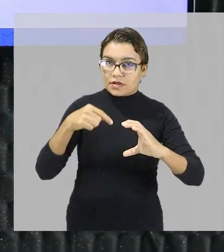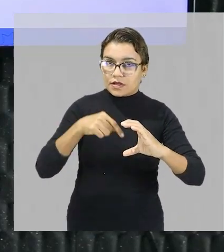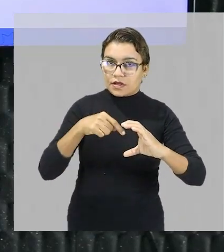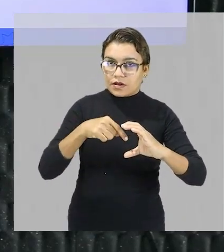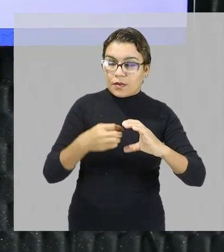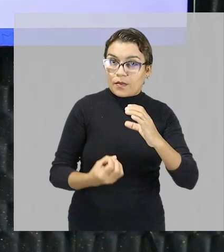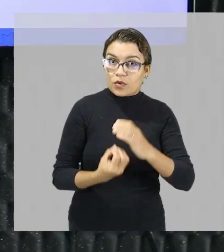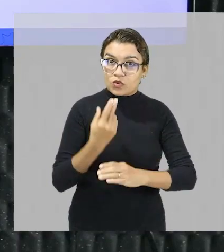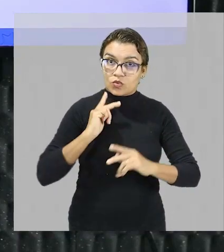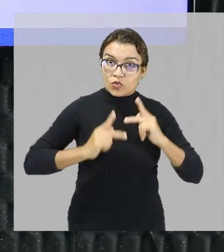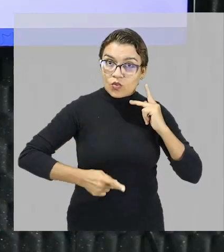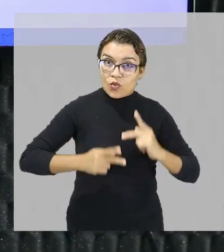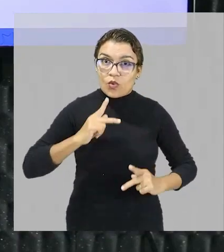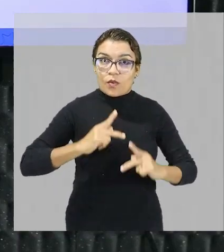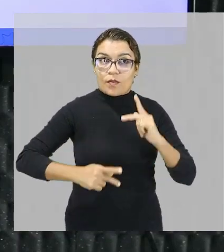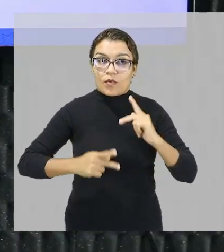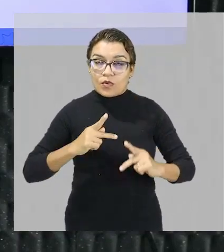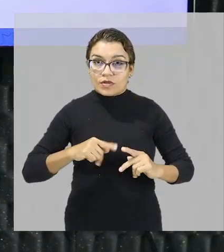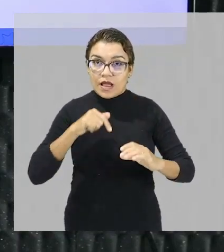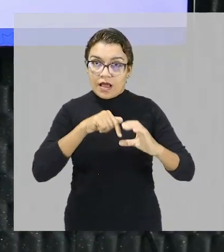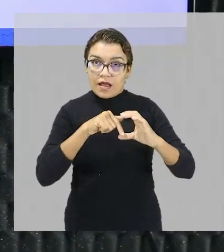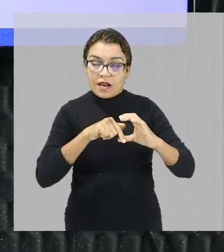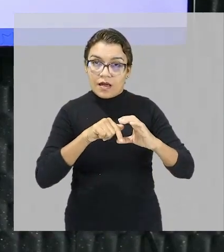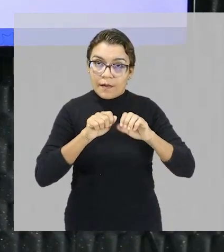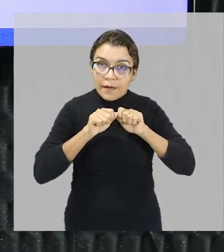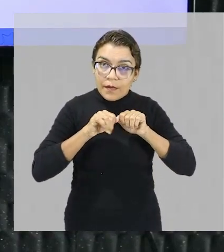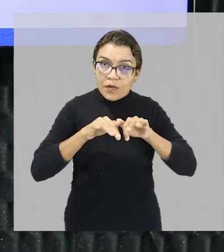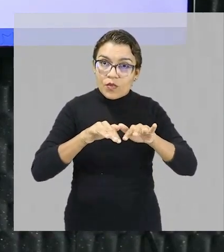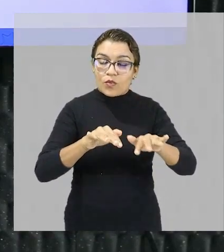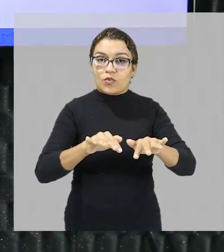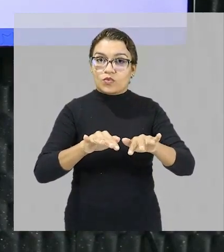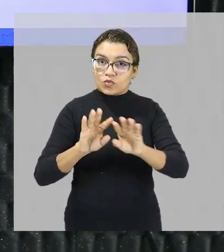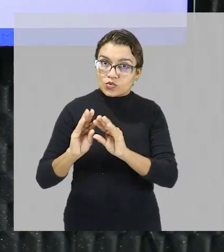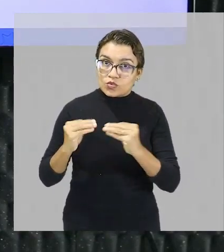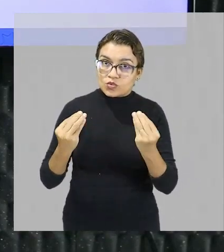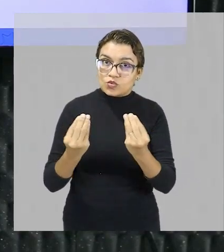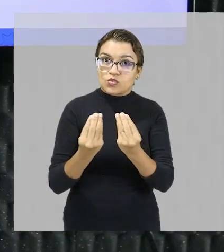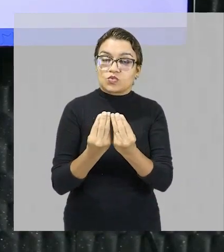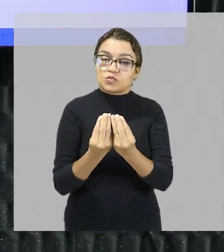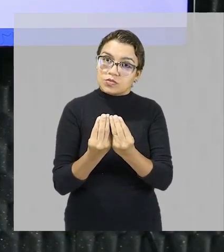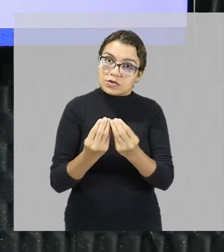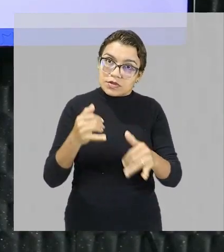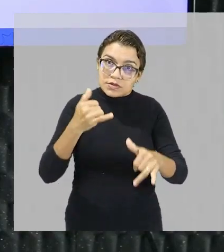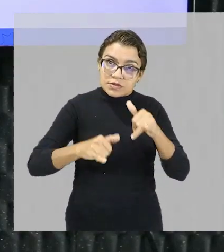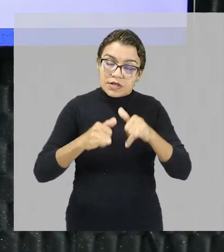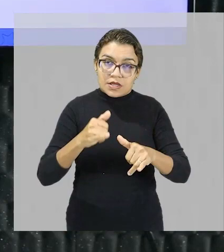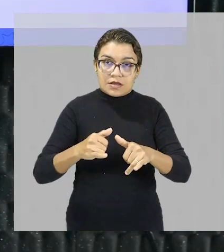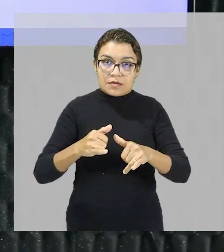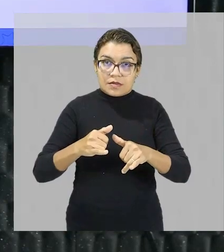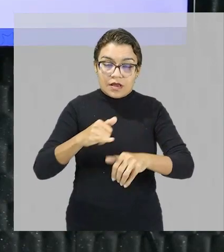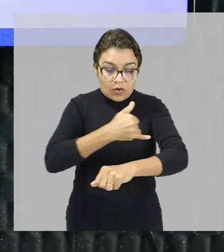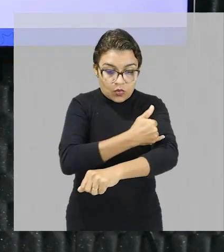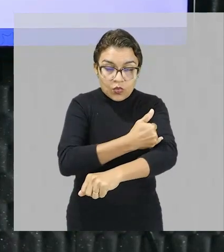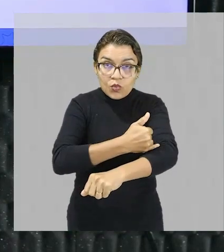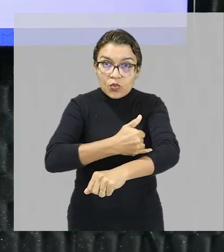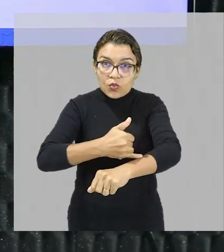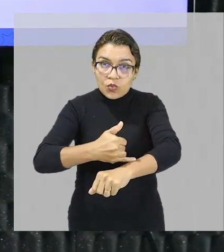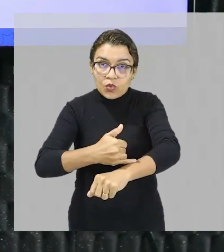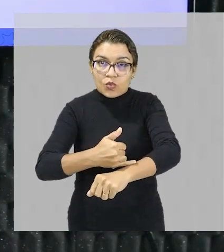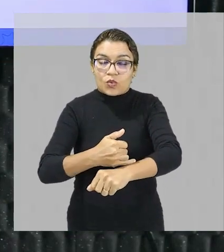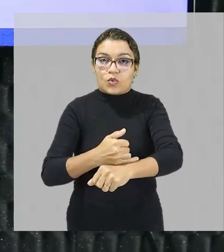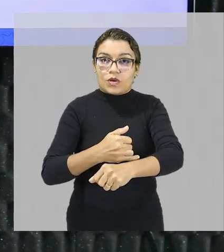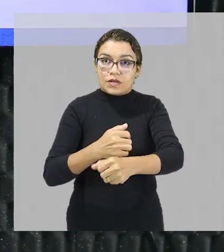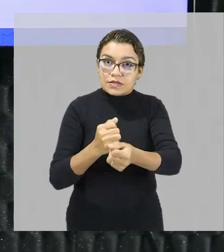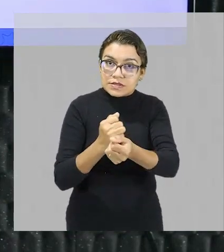do hormônio, ela produz uma substância química que vai na corrente sanguínea até uma